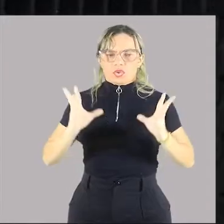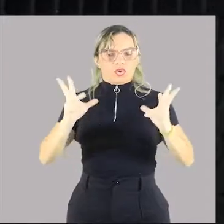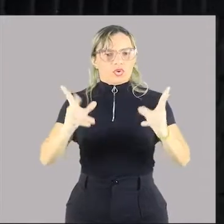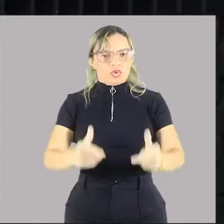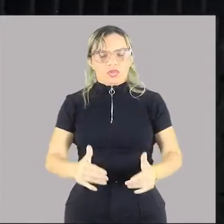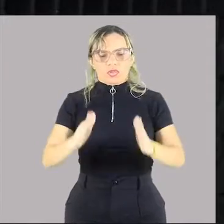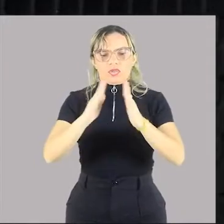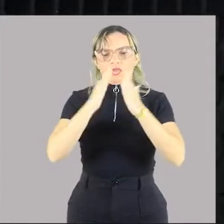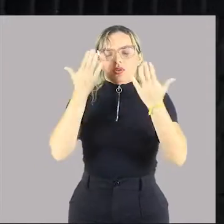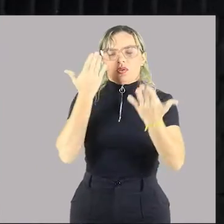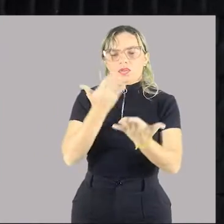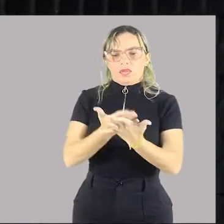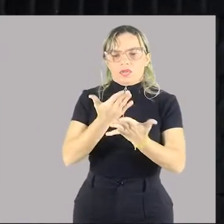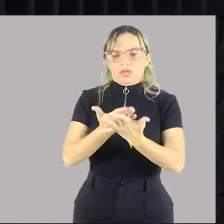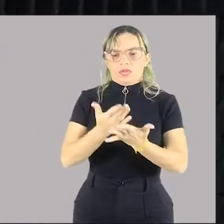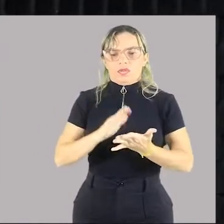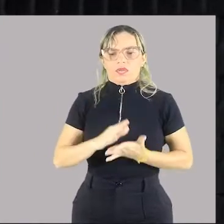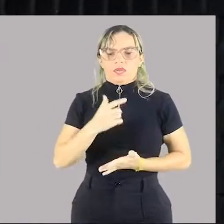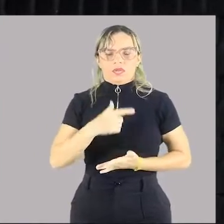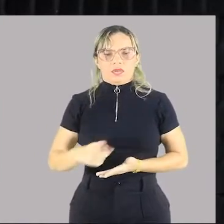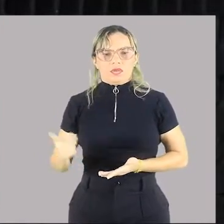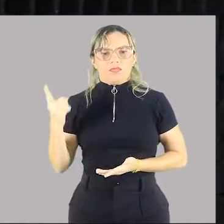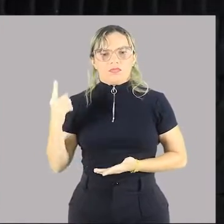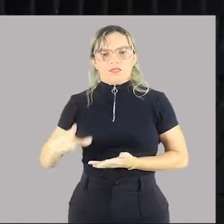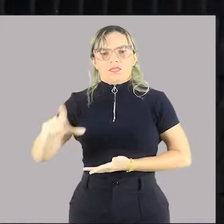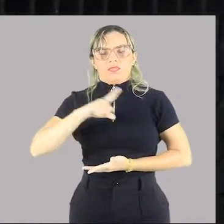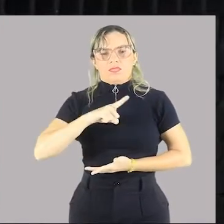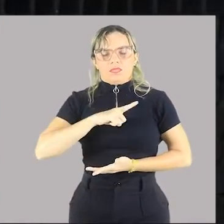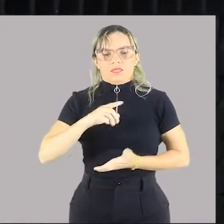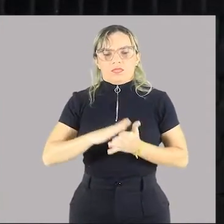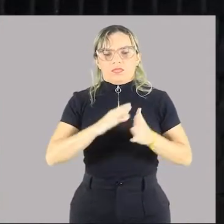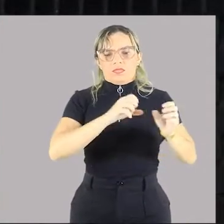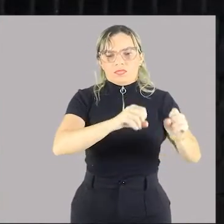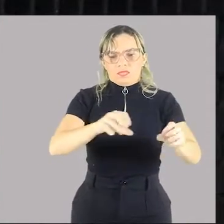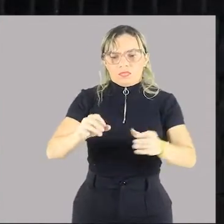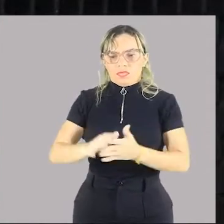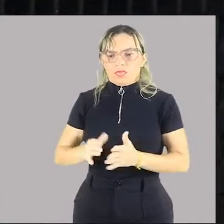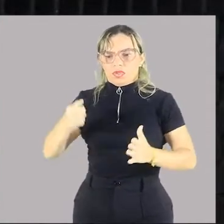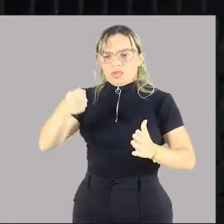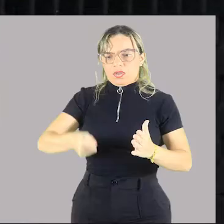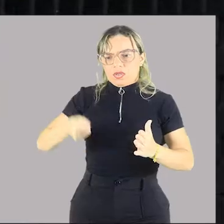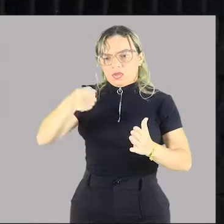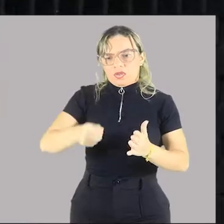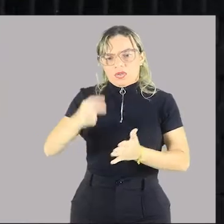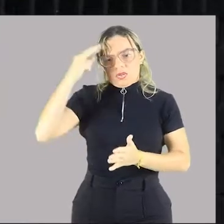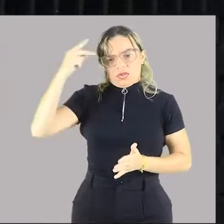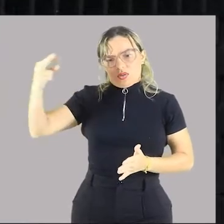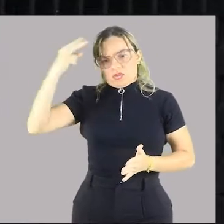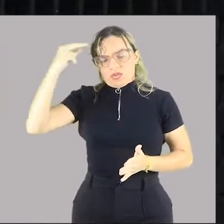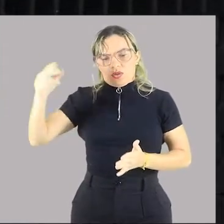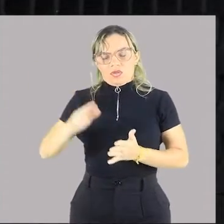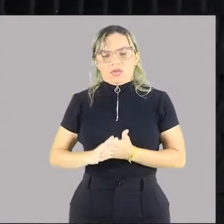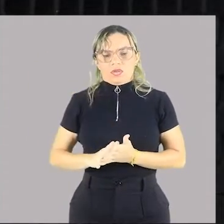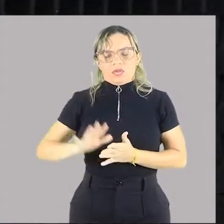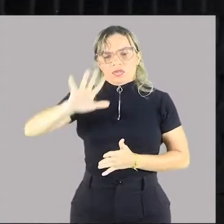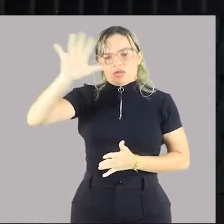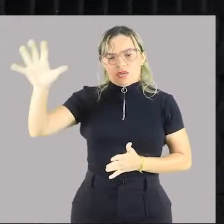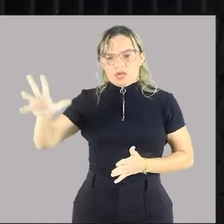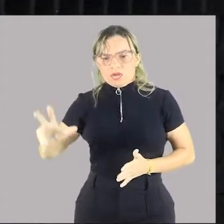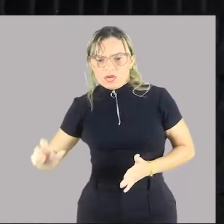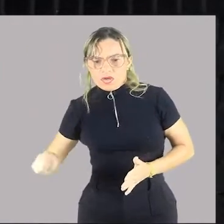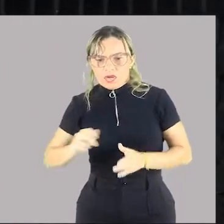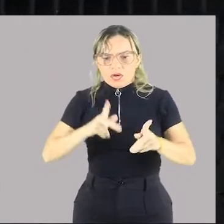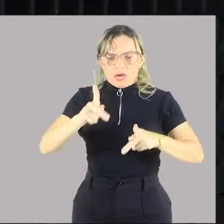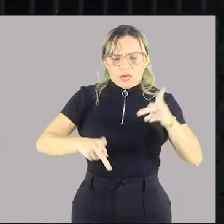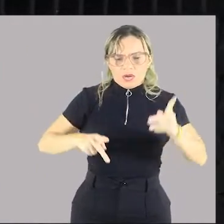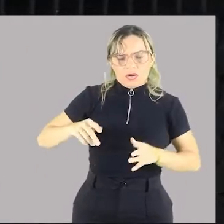essas escolas têm que ter um ensino da história da África e dos povos africanos no Brasil.